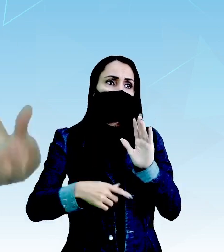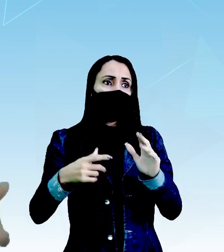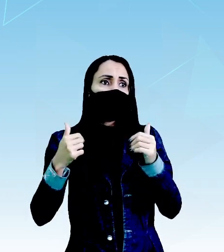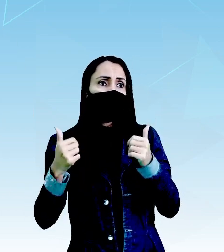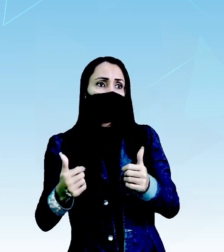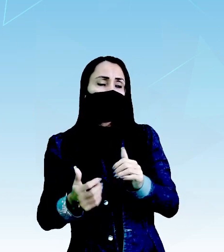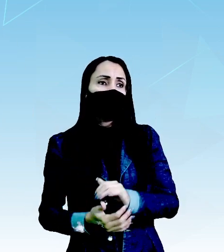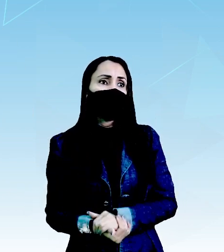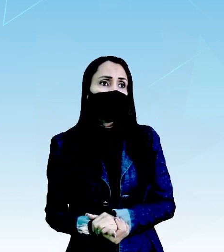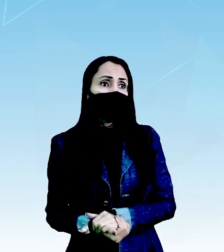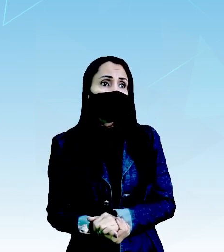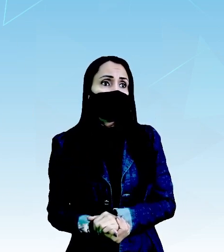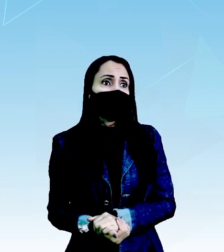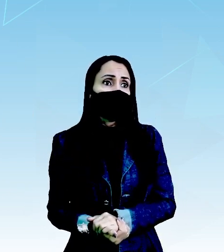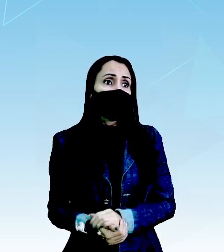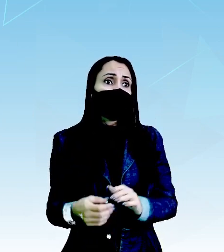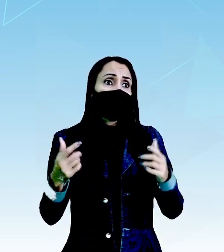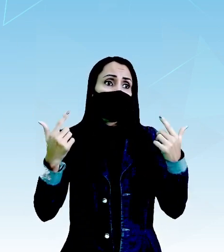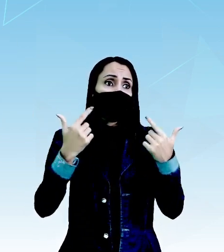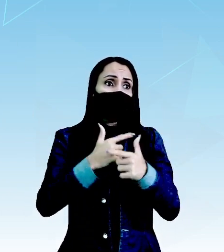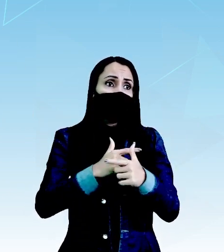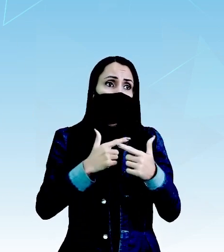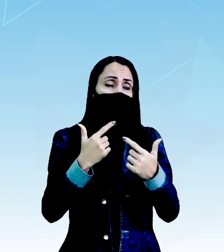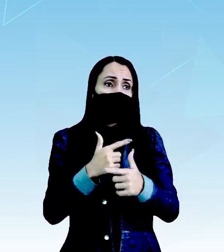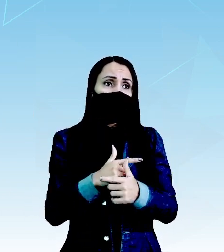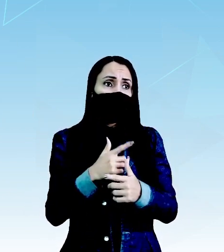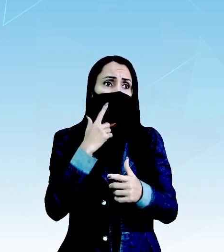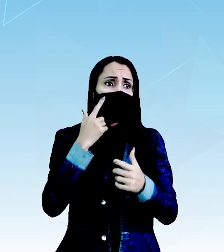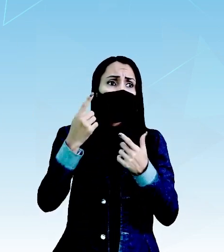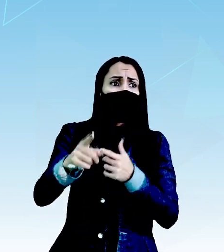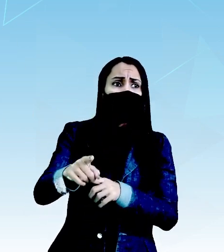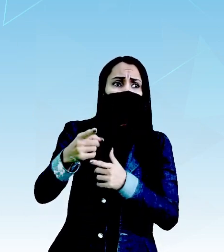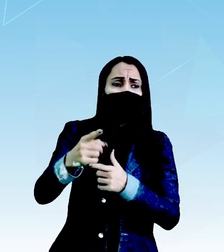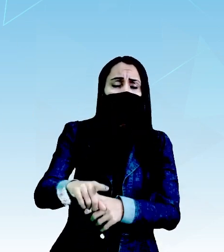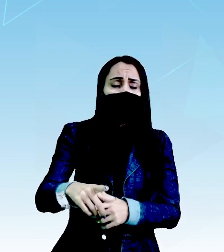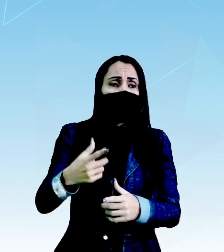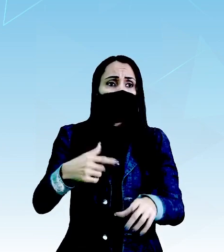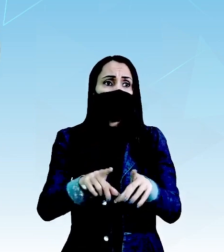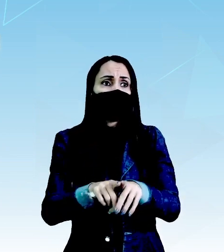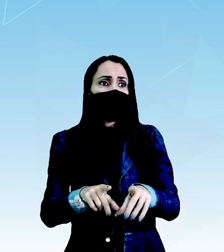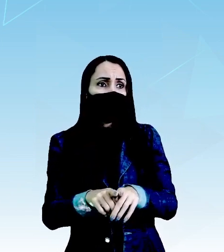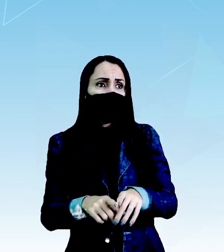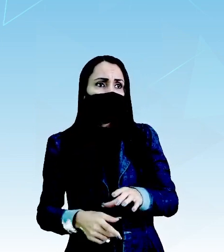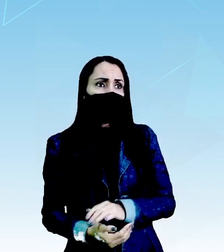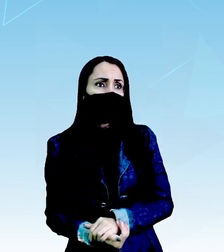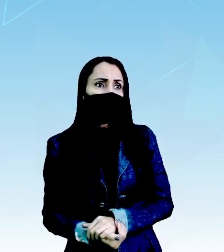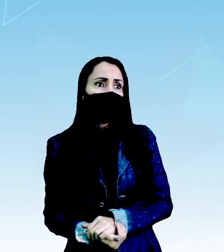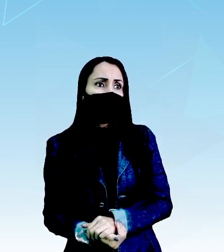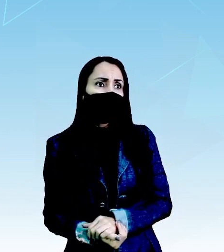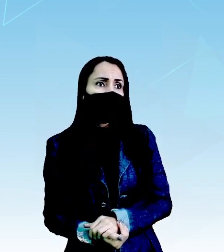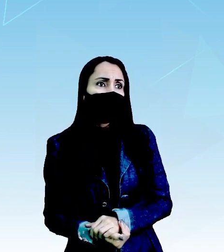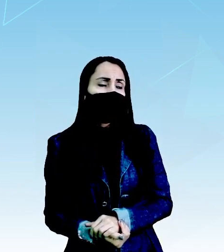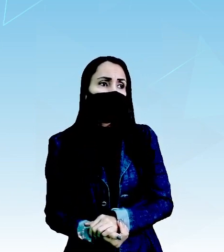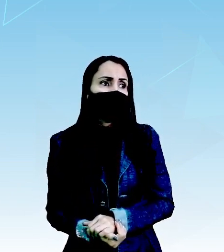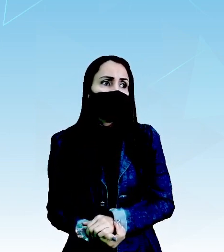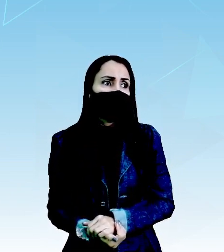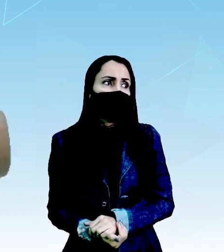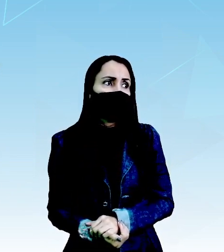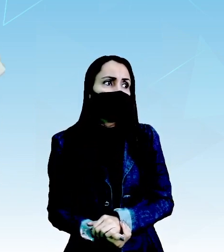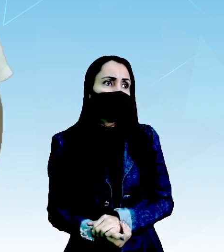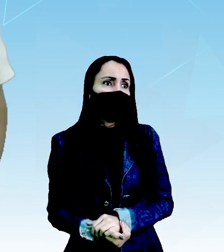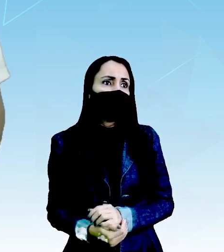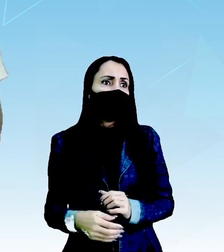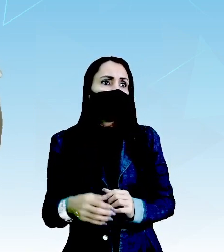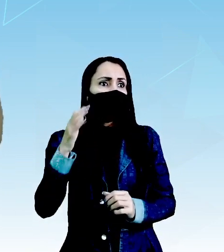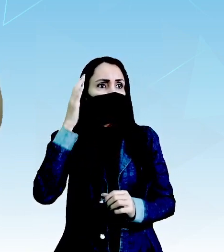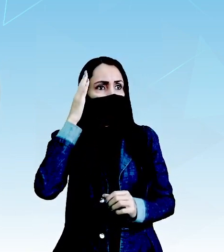que escreve criticando, trazendo uma subversão para a arte, ele sabe jogar com o texto, ele sabe